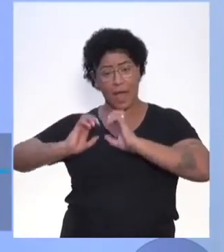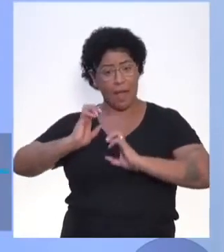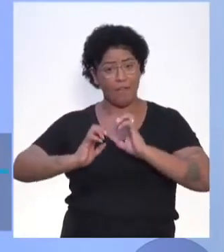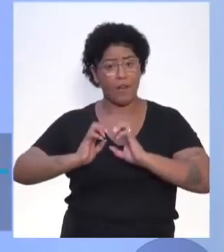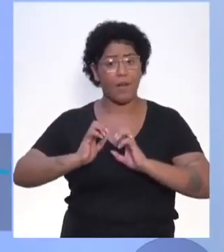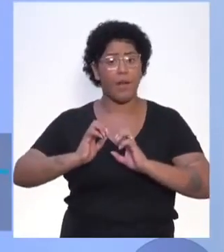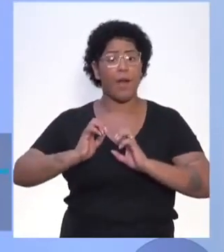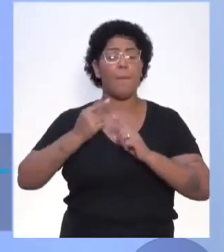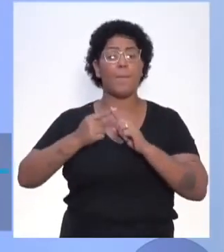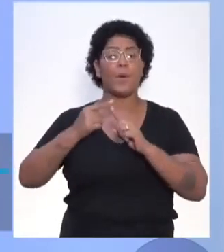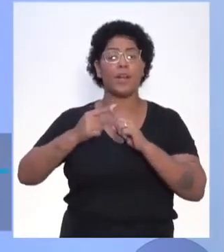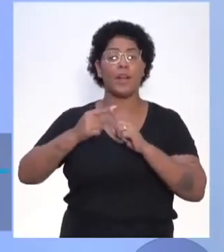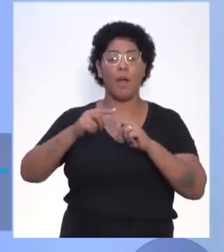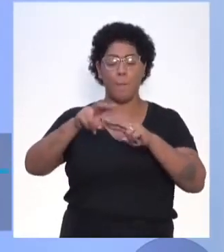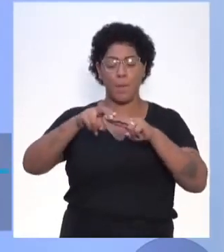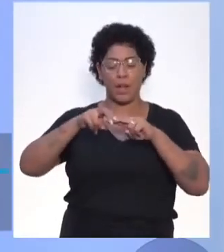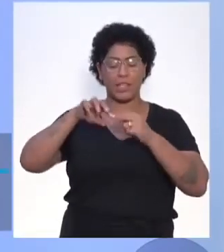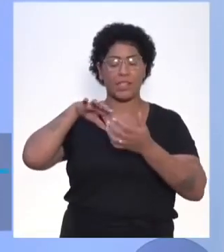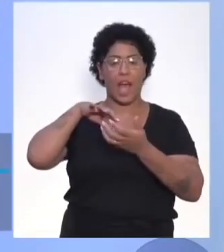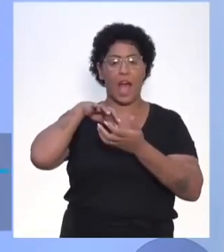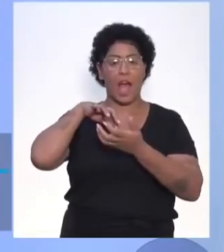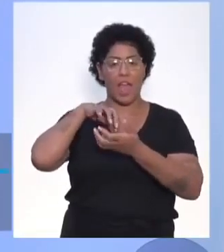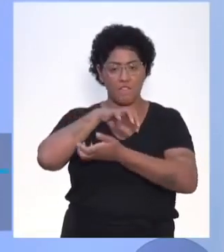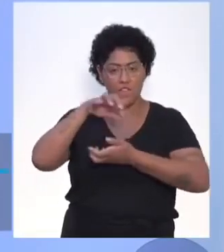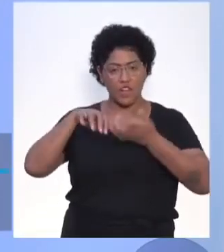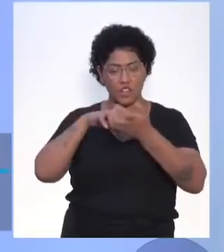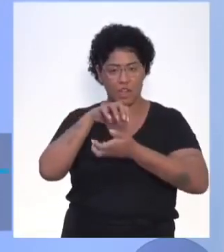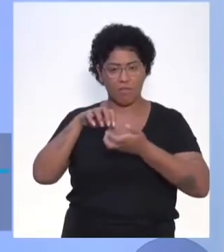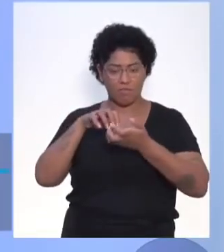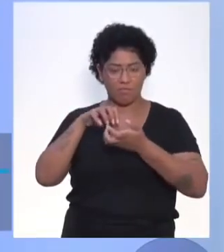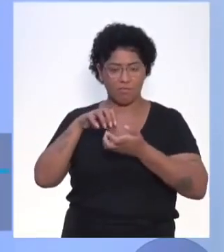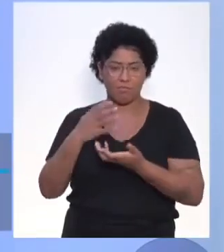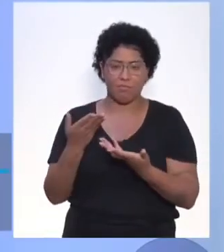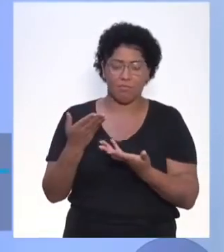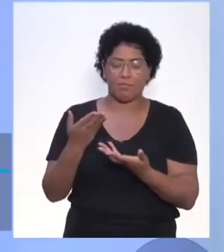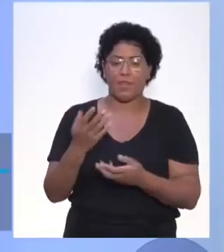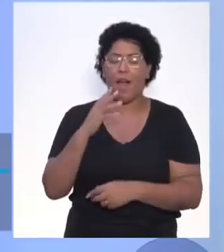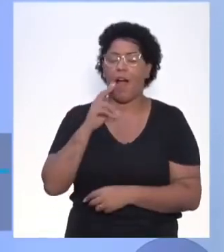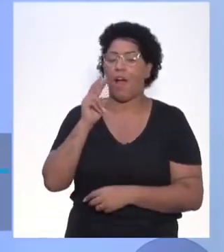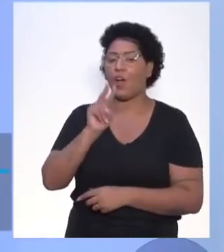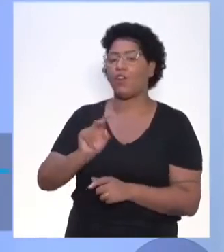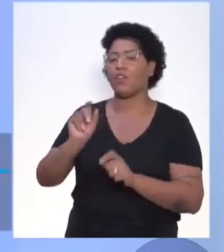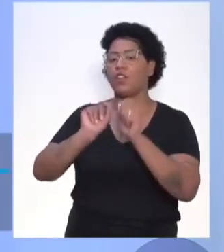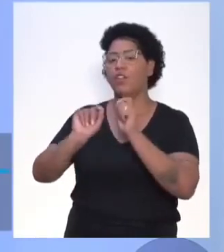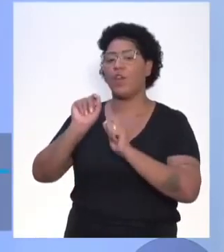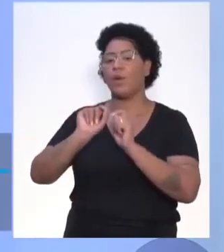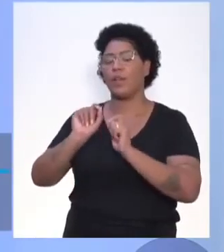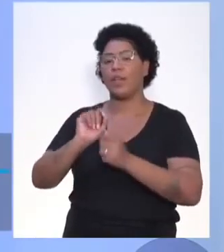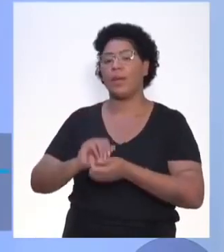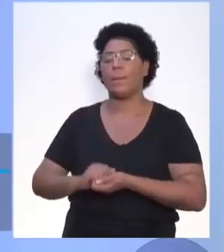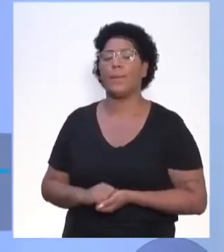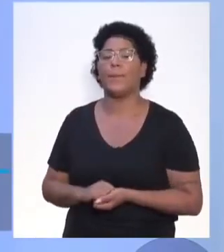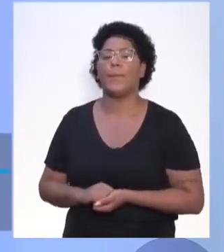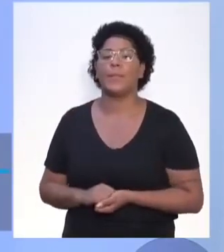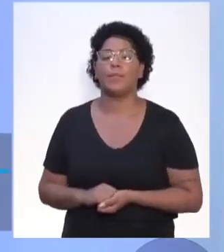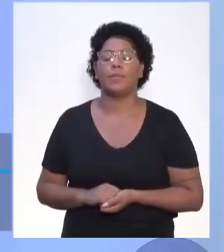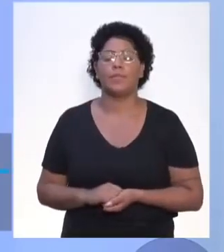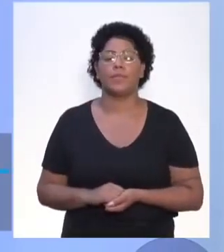teremos também essa unificação da Itália e da Alemanha. E claro, para que